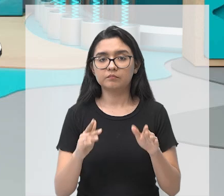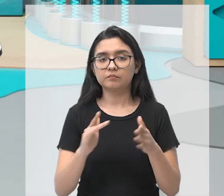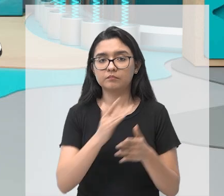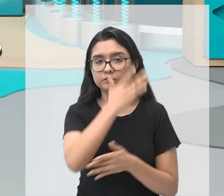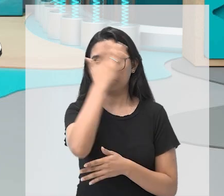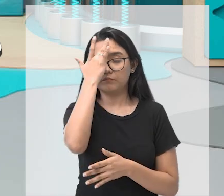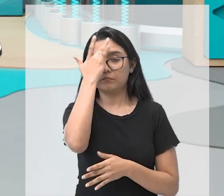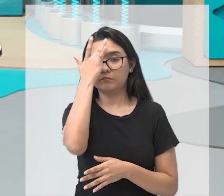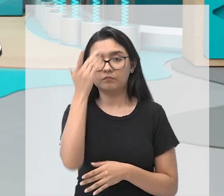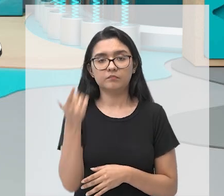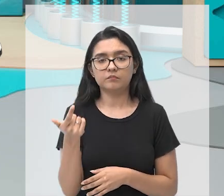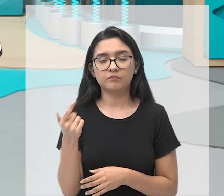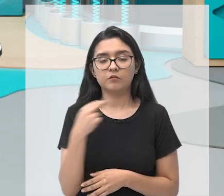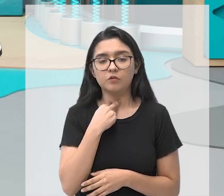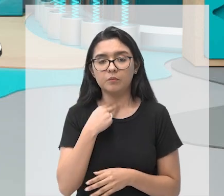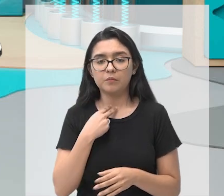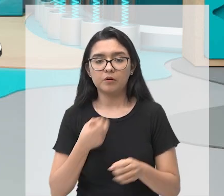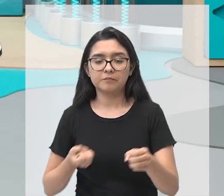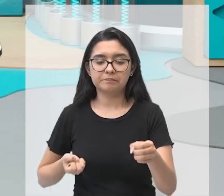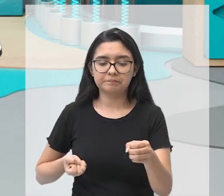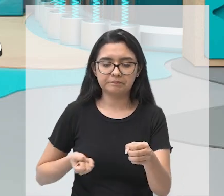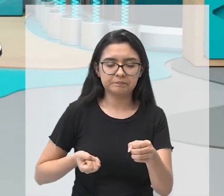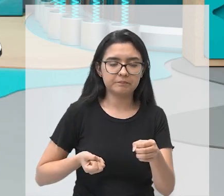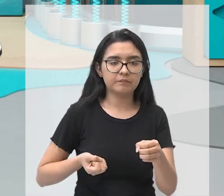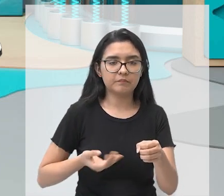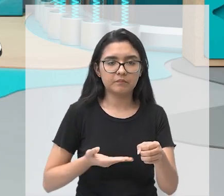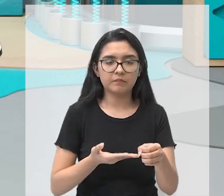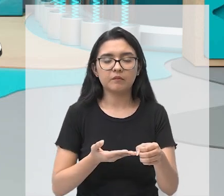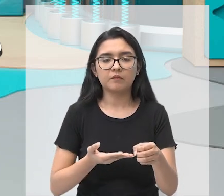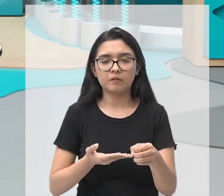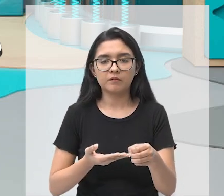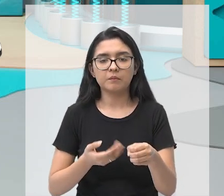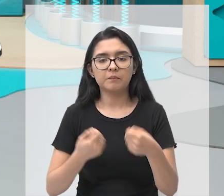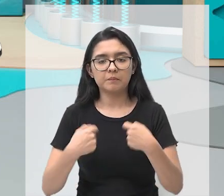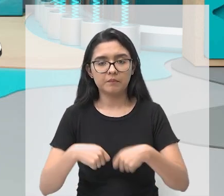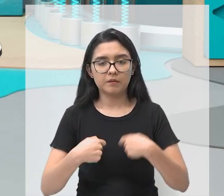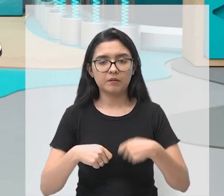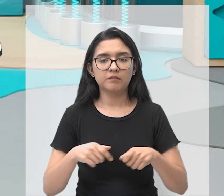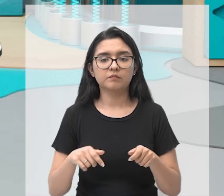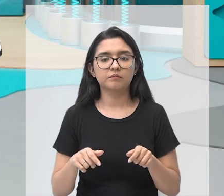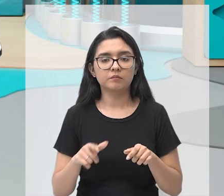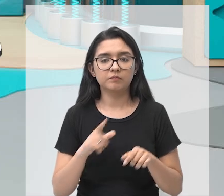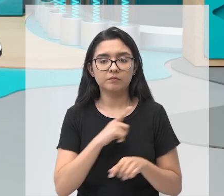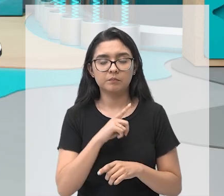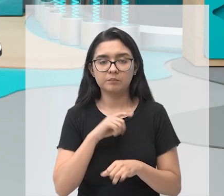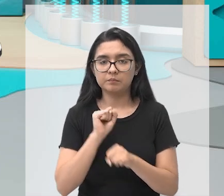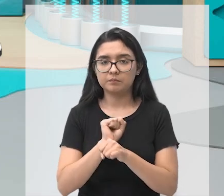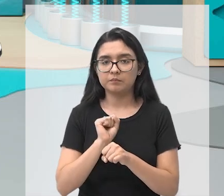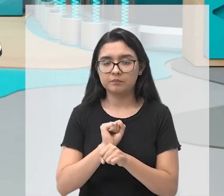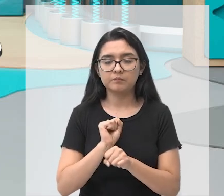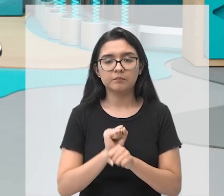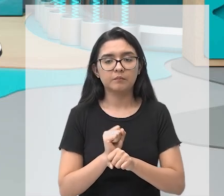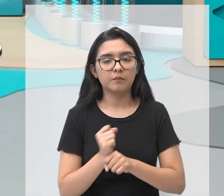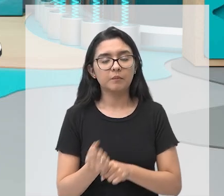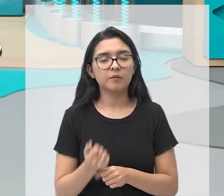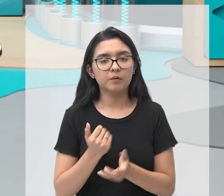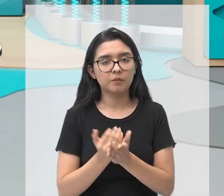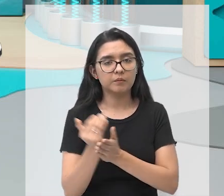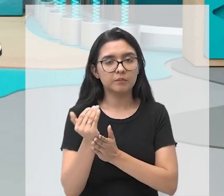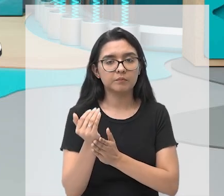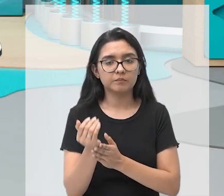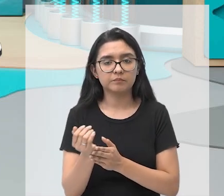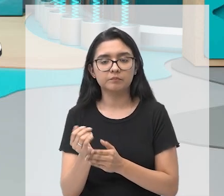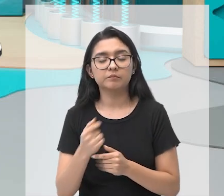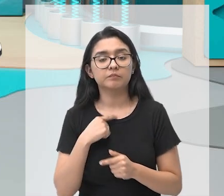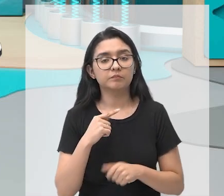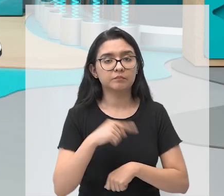podem deslizá-las enquanto elas rolam. Isso quer dizer que eu preciso esperar o jogo ficar completamente estático para eu poder jogar. Enquanto o